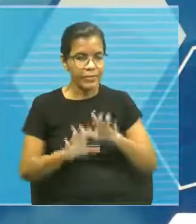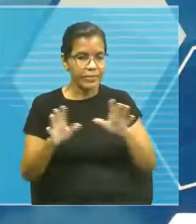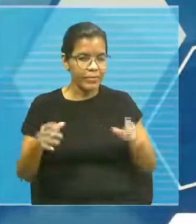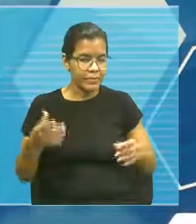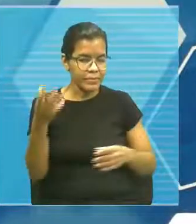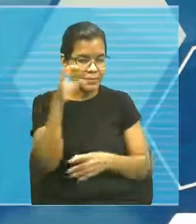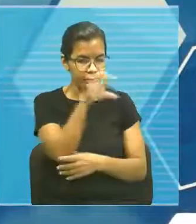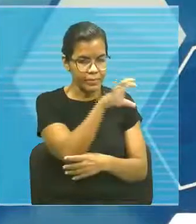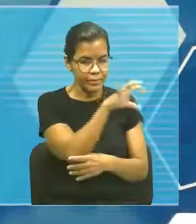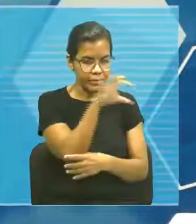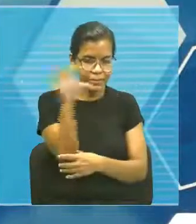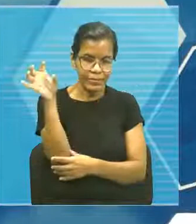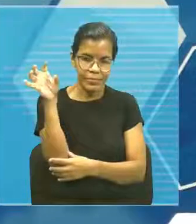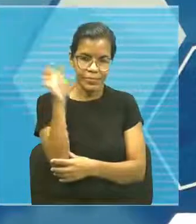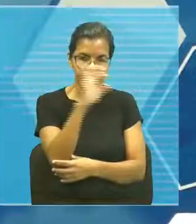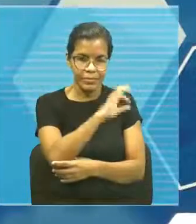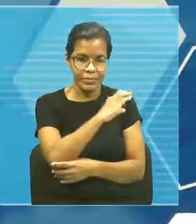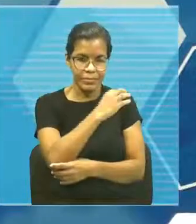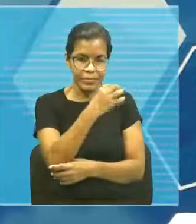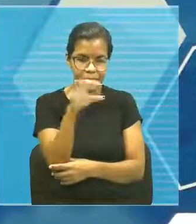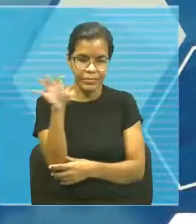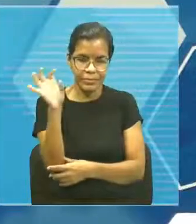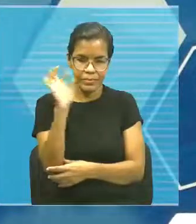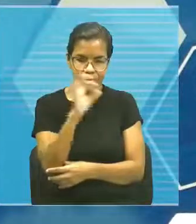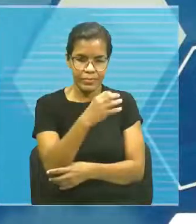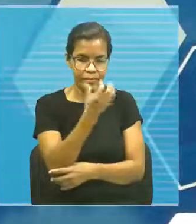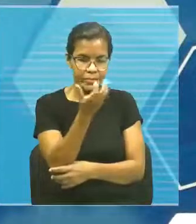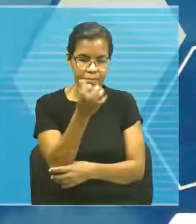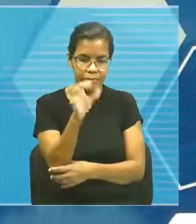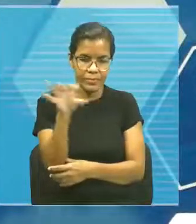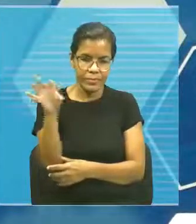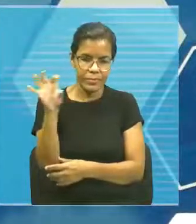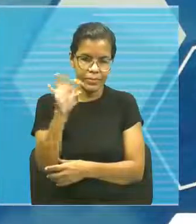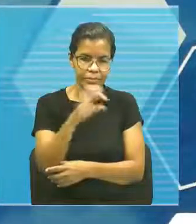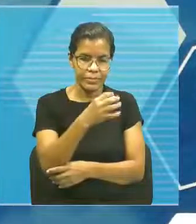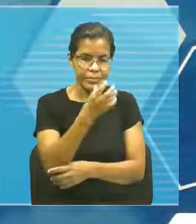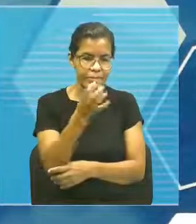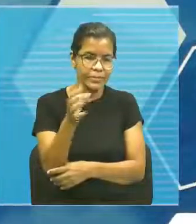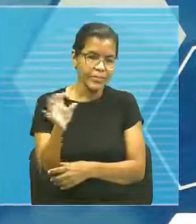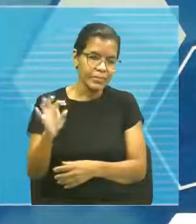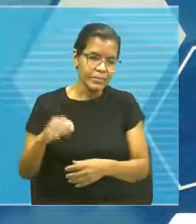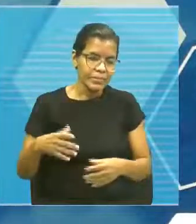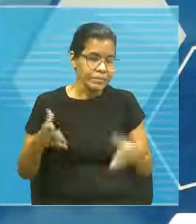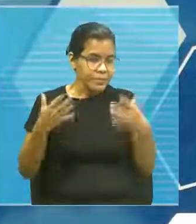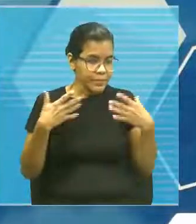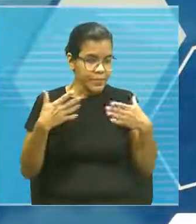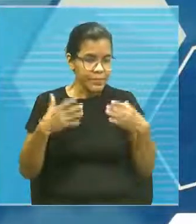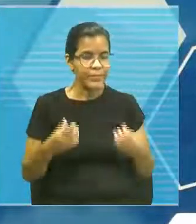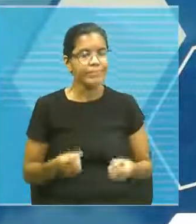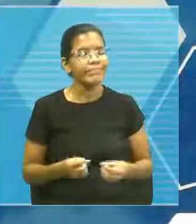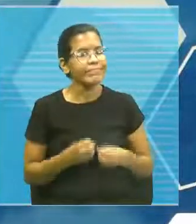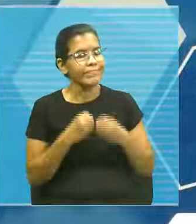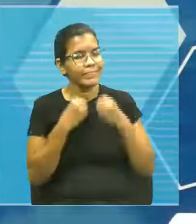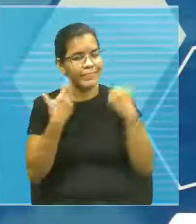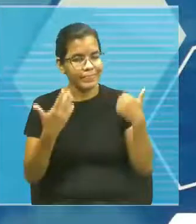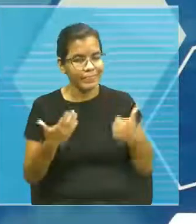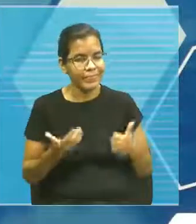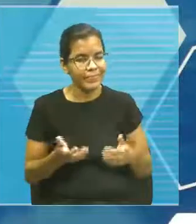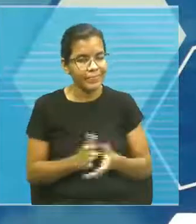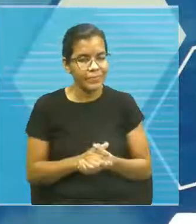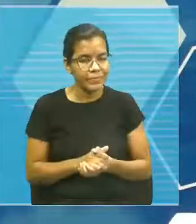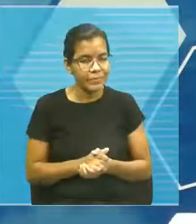mas aí tu tando molhado. Não é bom? Eita, alivia, né? Pois é. Pois o que